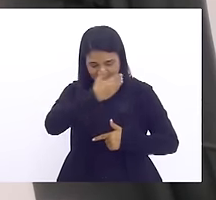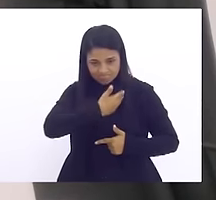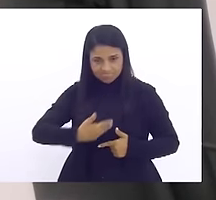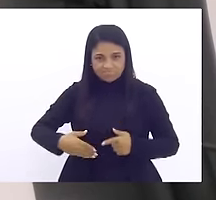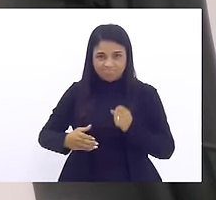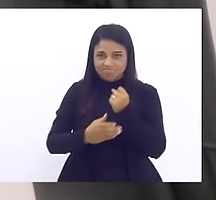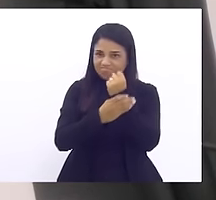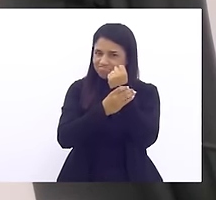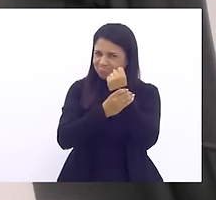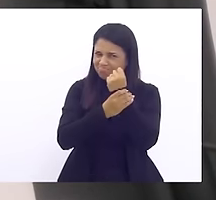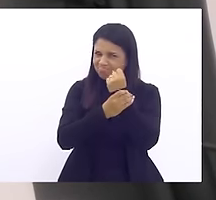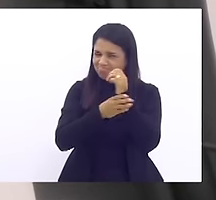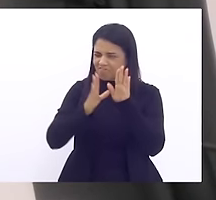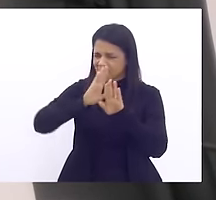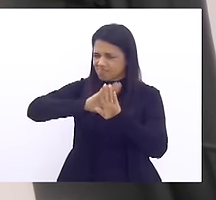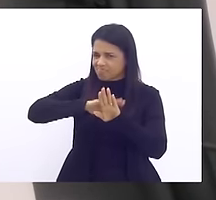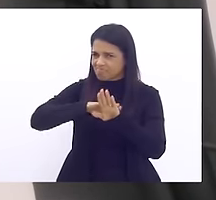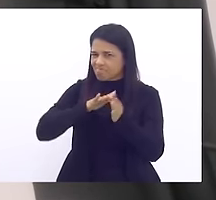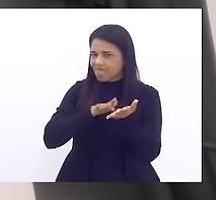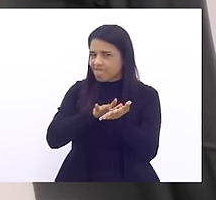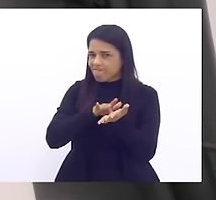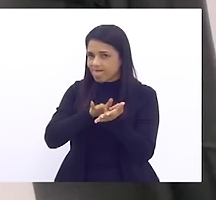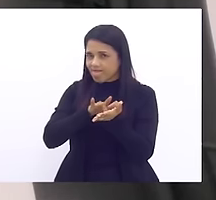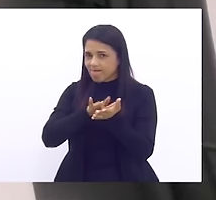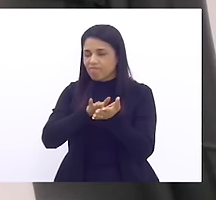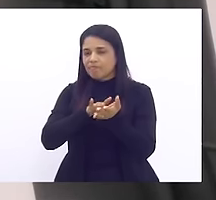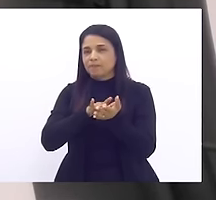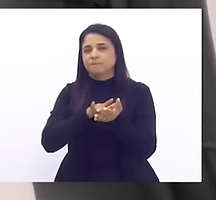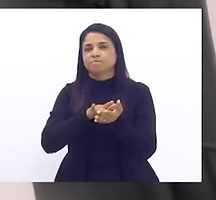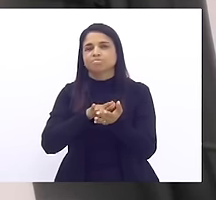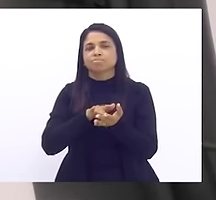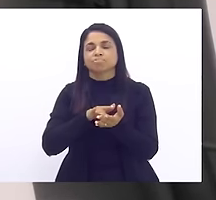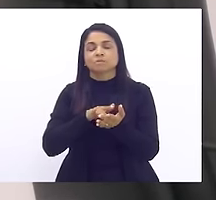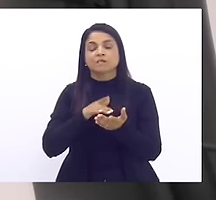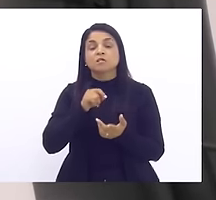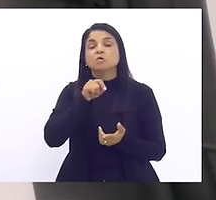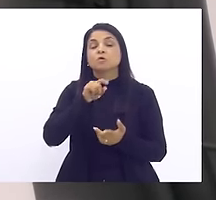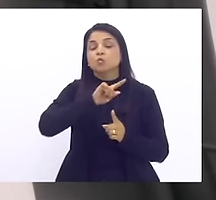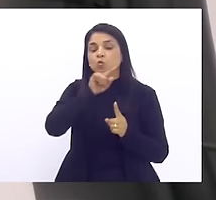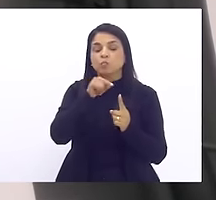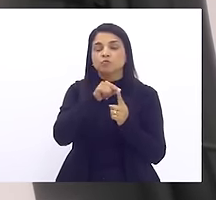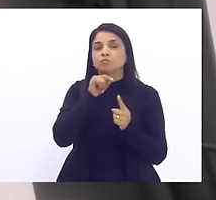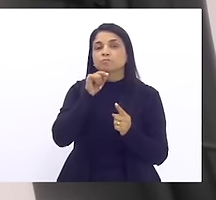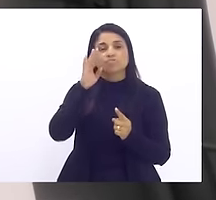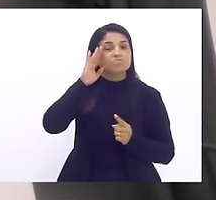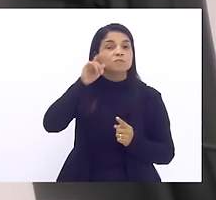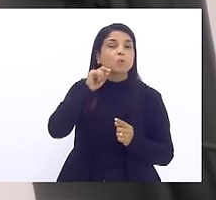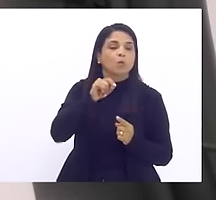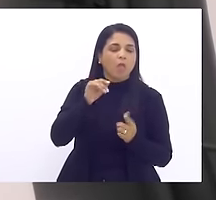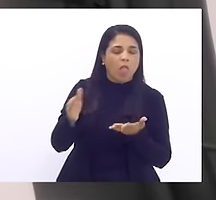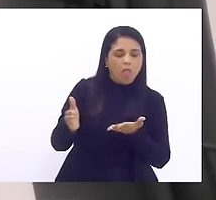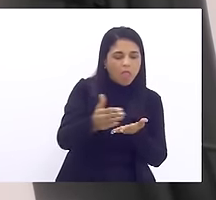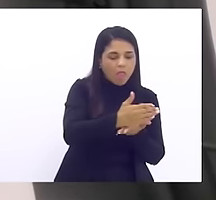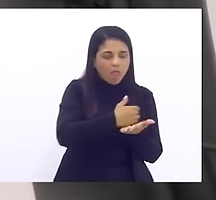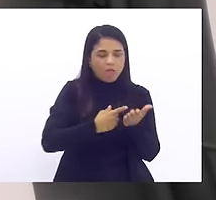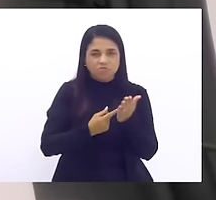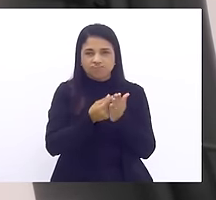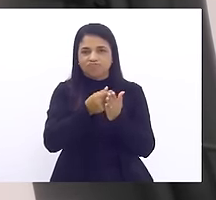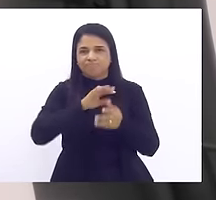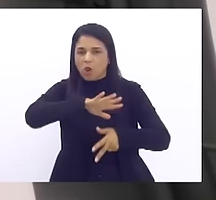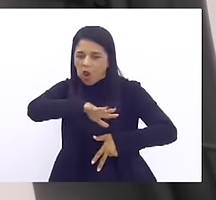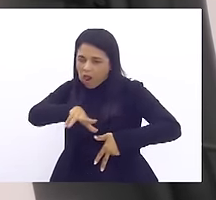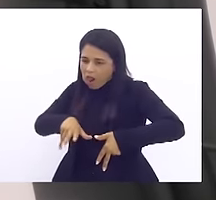sabemos que nada tem a ver com isso e sim querendo arrecadar de maneira muitas vezes ilícitas